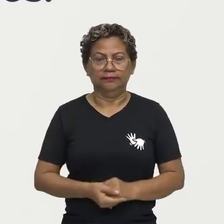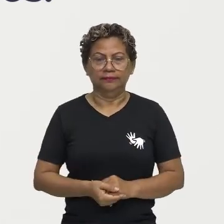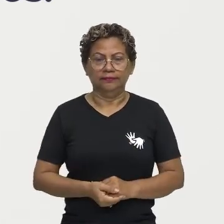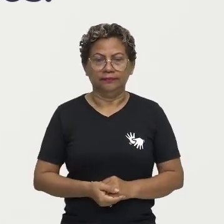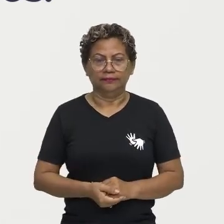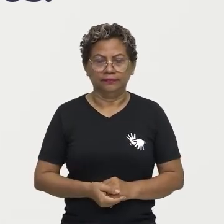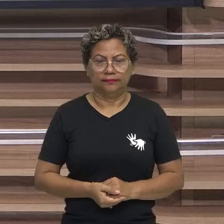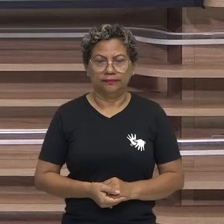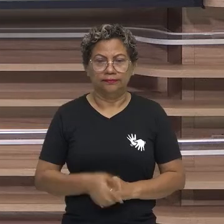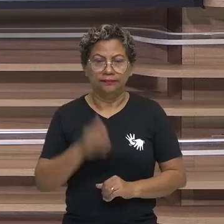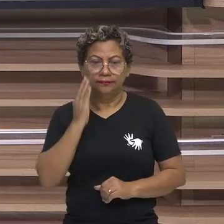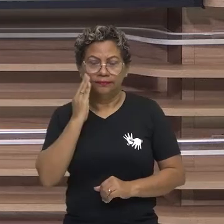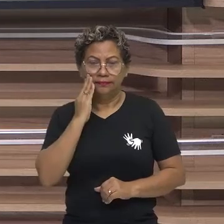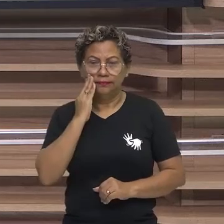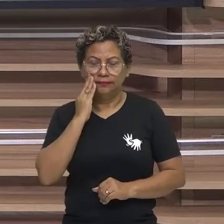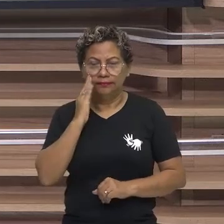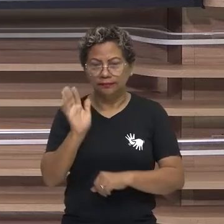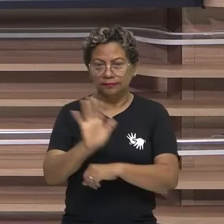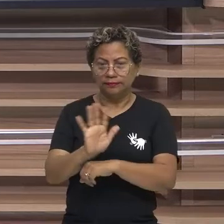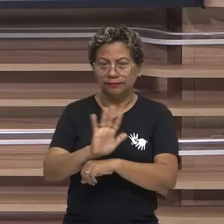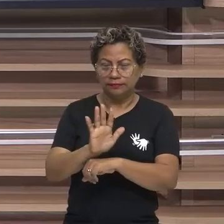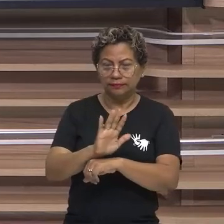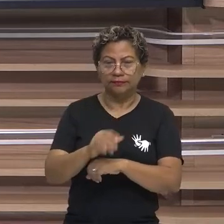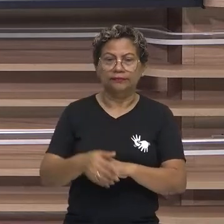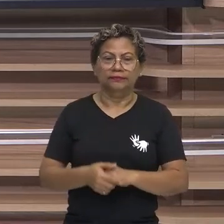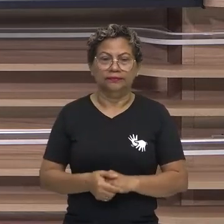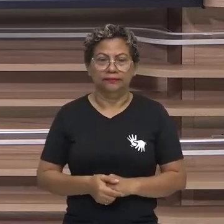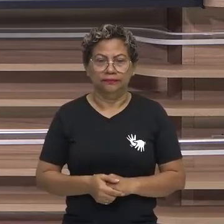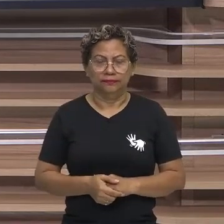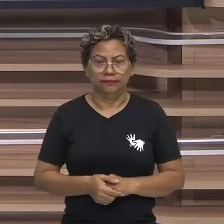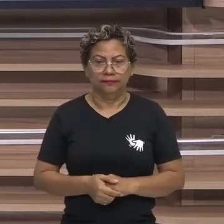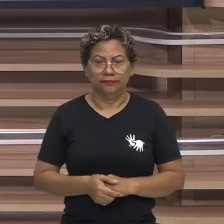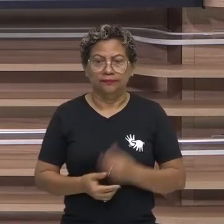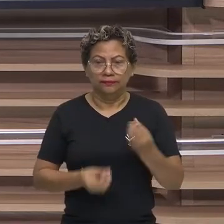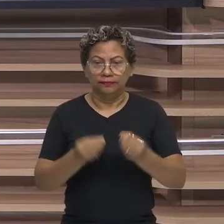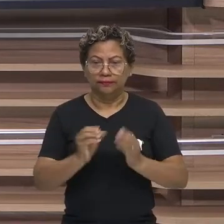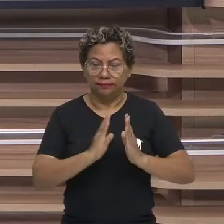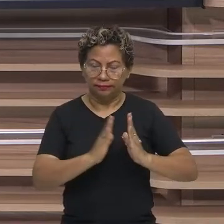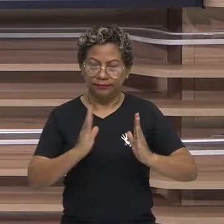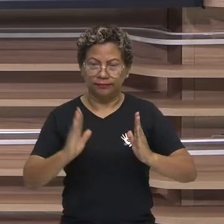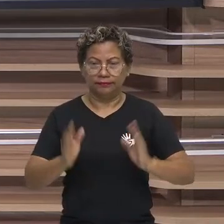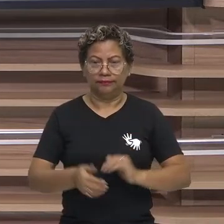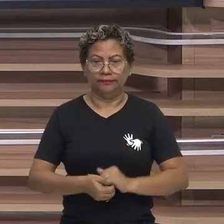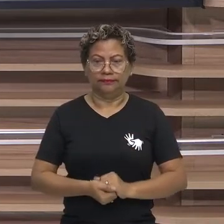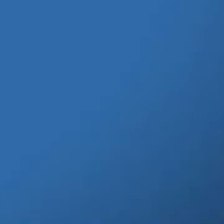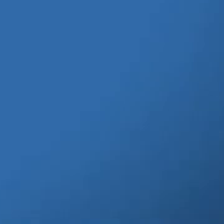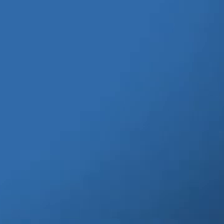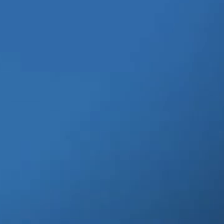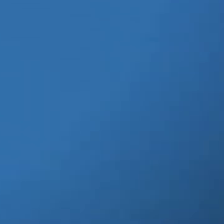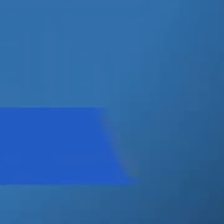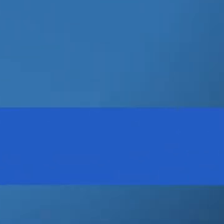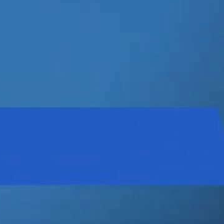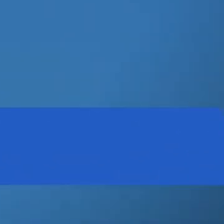aí um vídeo, né, para assistir sobre essas aplicações. Vamos lá.